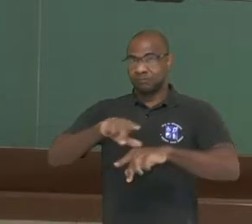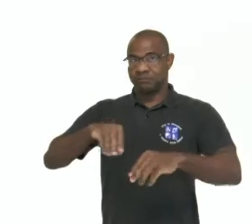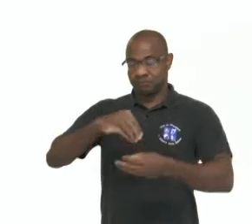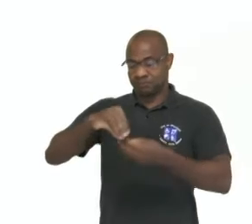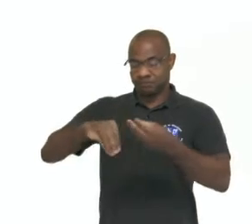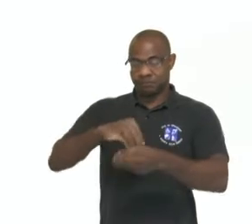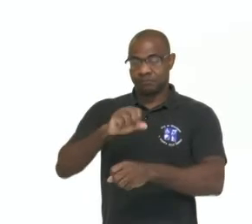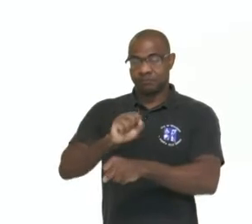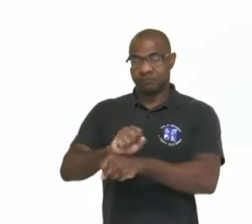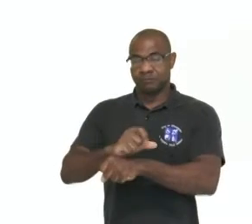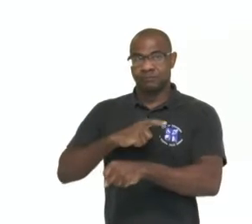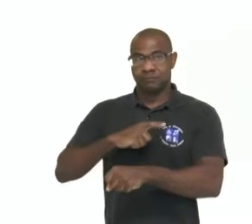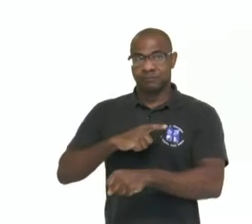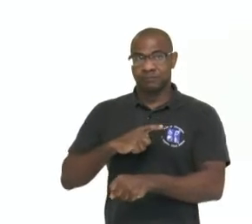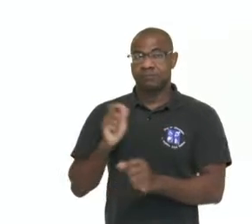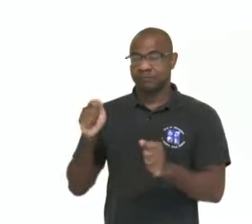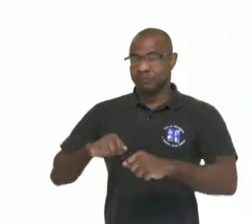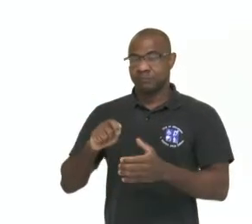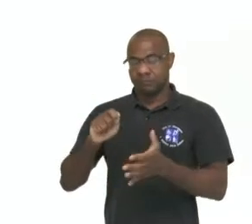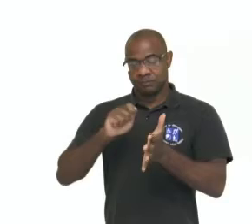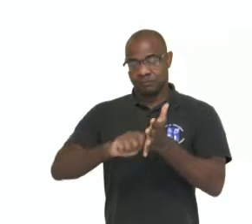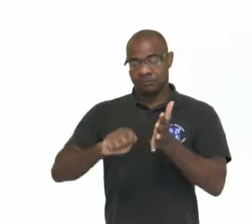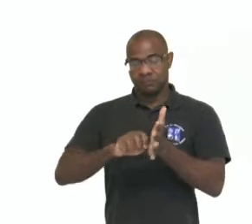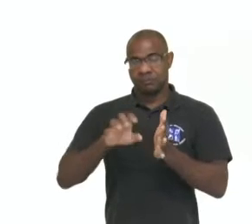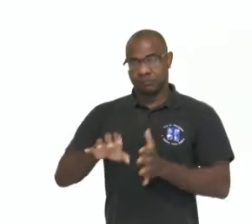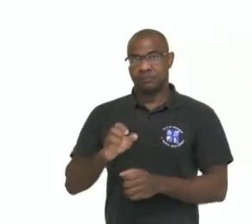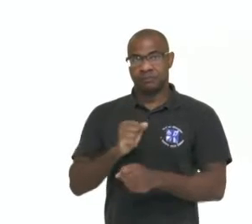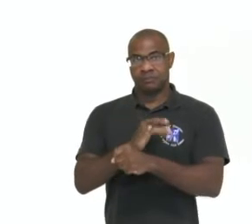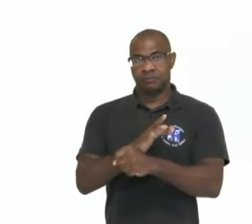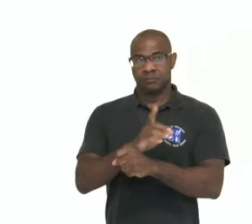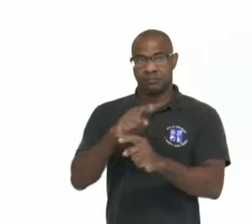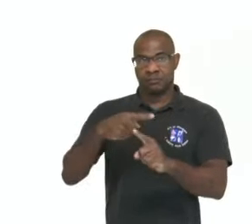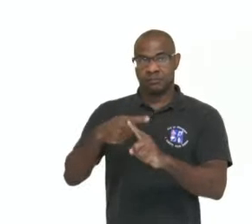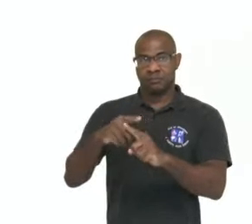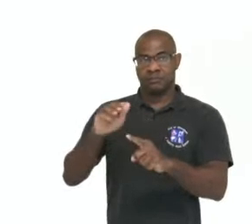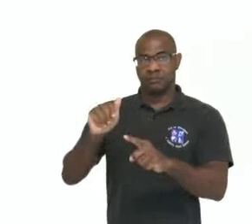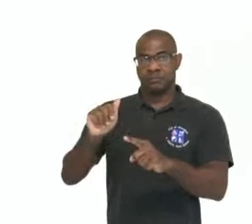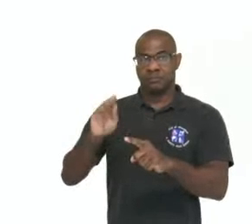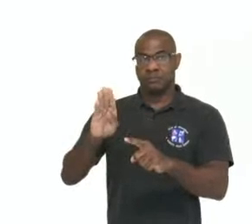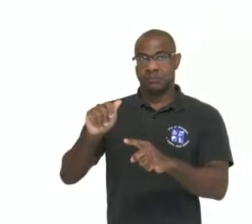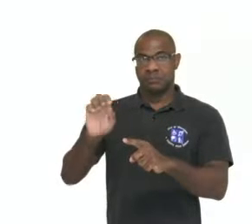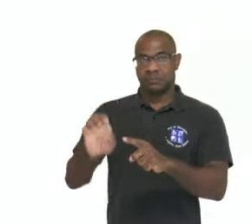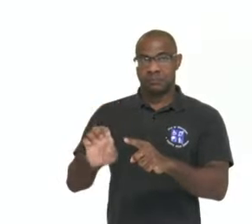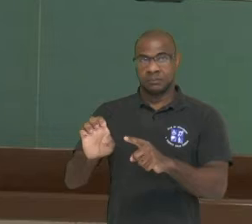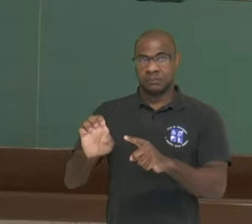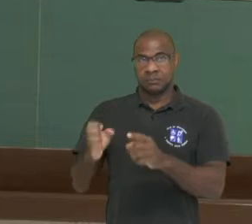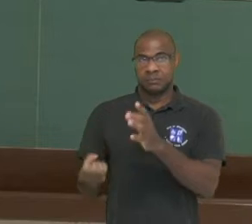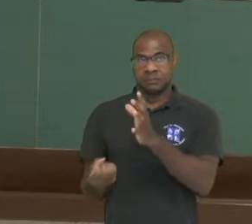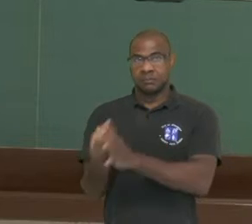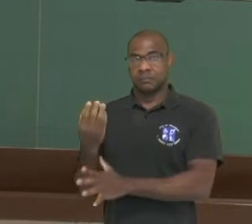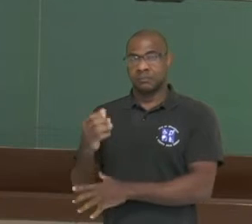salificação, que genericamente podemos escrever assim, ó: ácido mais base formam um sal e água.